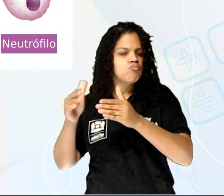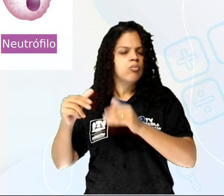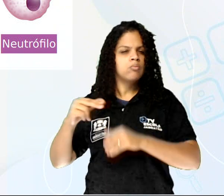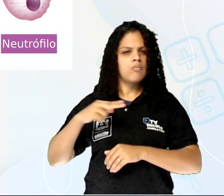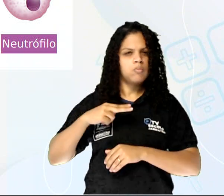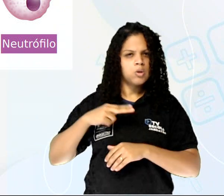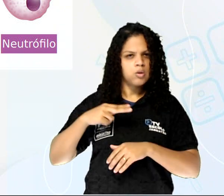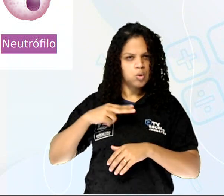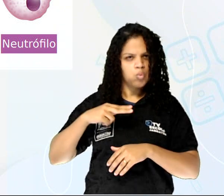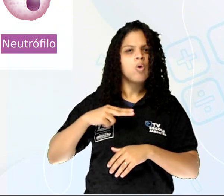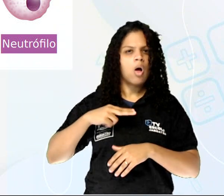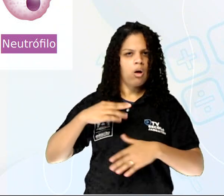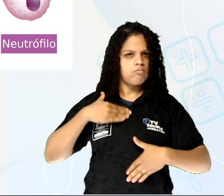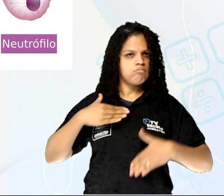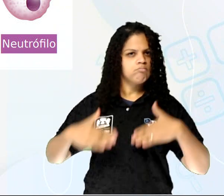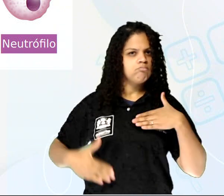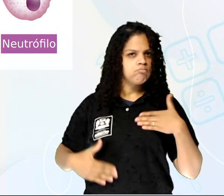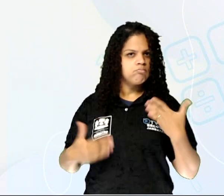sistema imunológico.